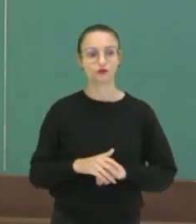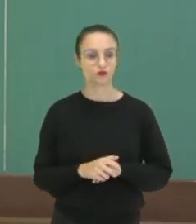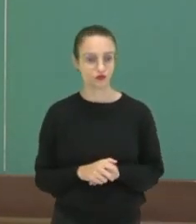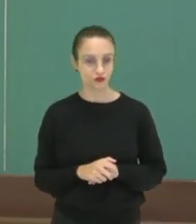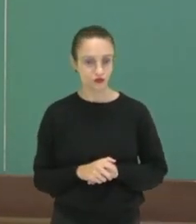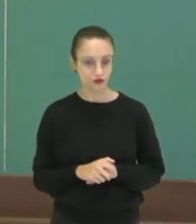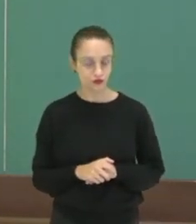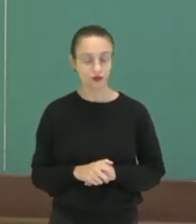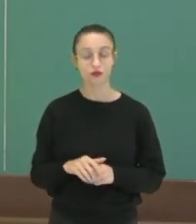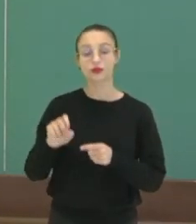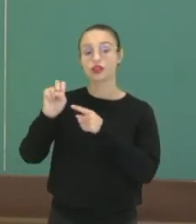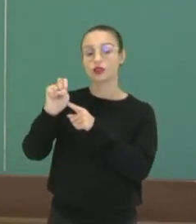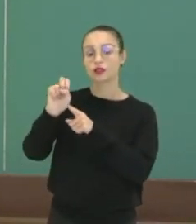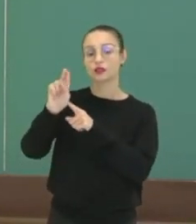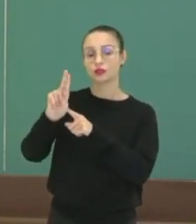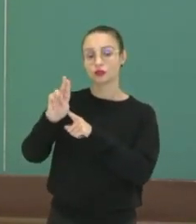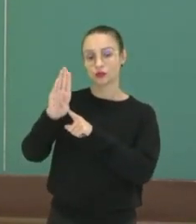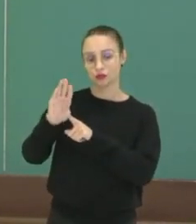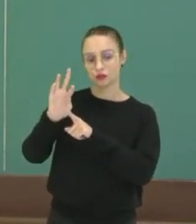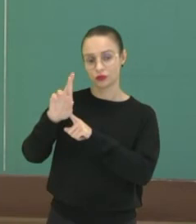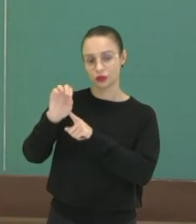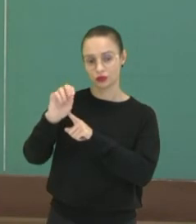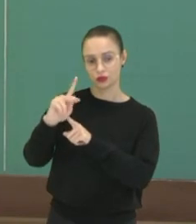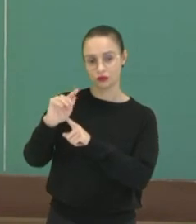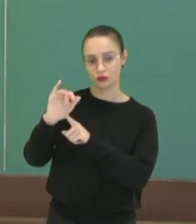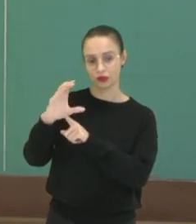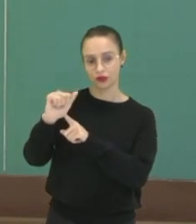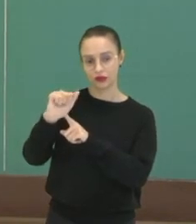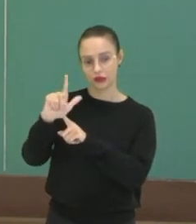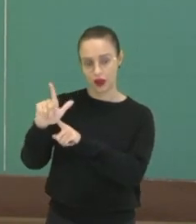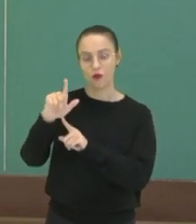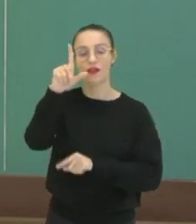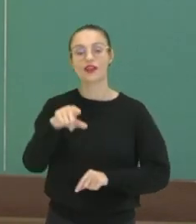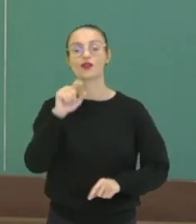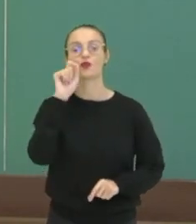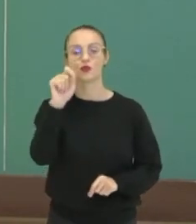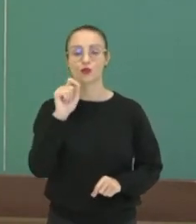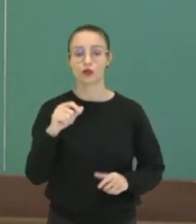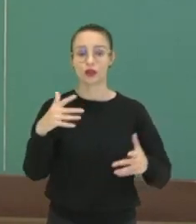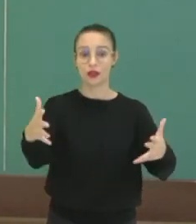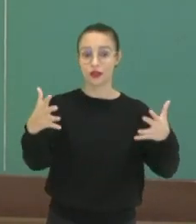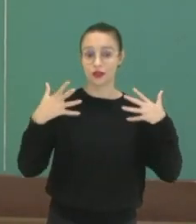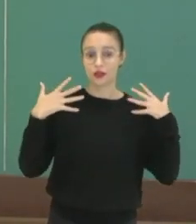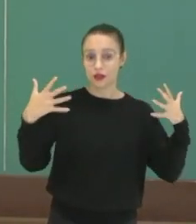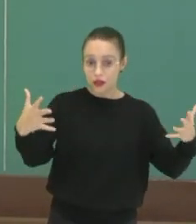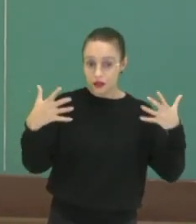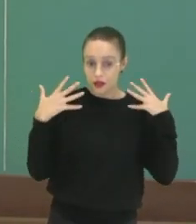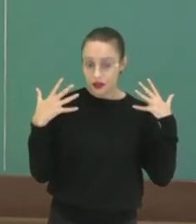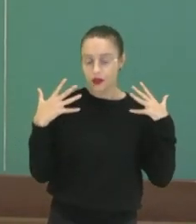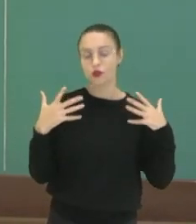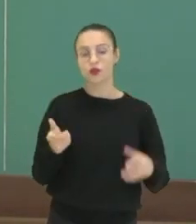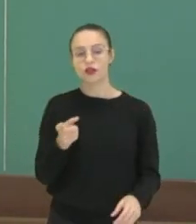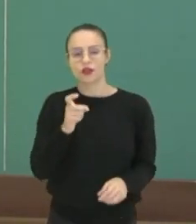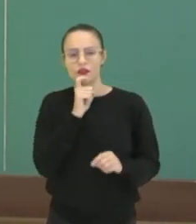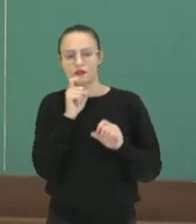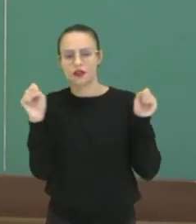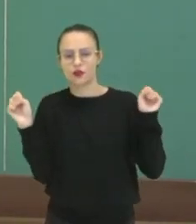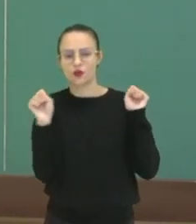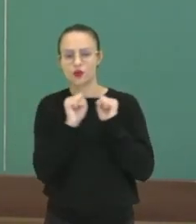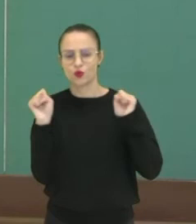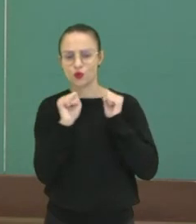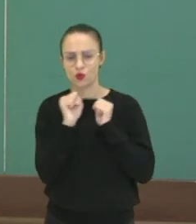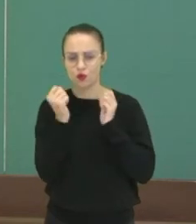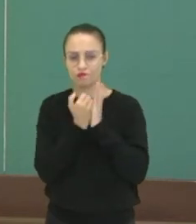clima subtropical, né? Que tem lá aquela ideia dos verões quentes, dos invernos